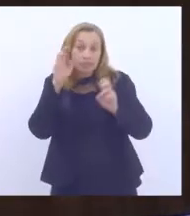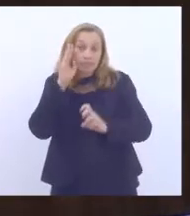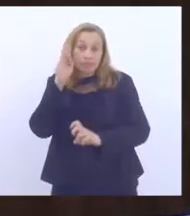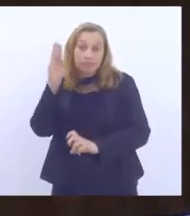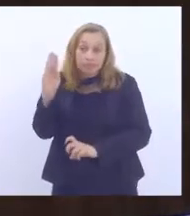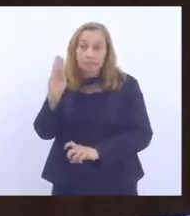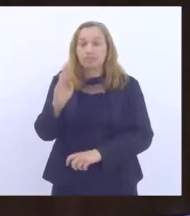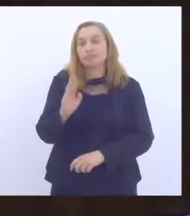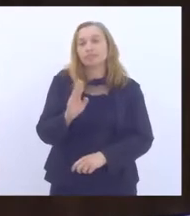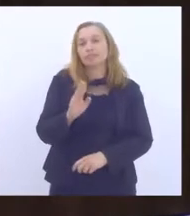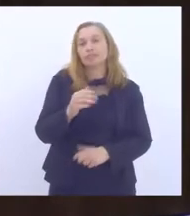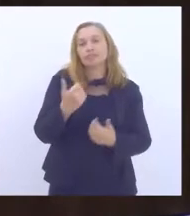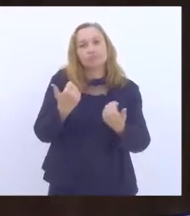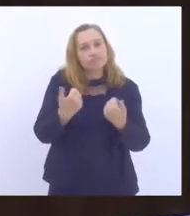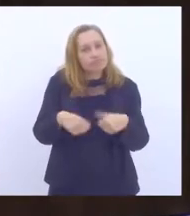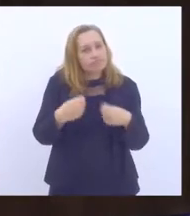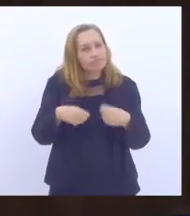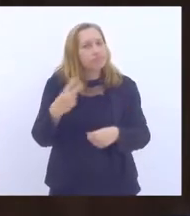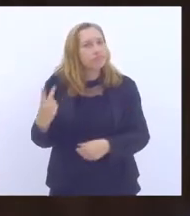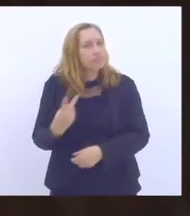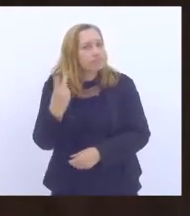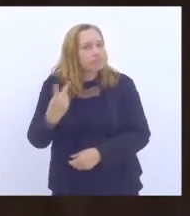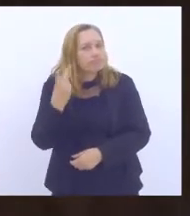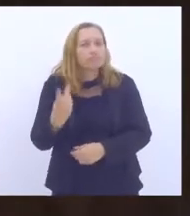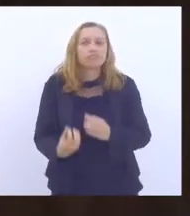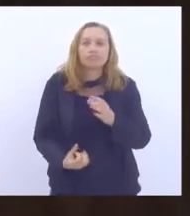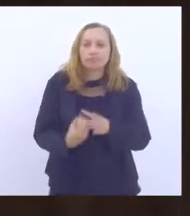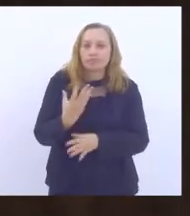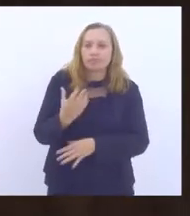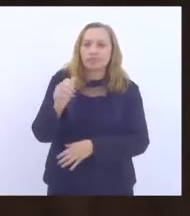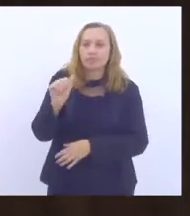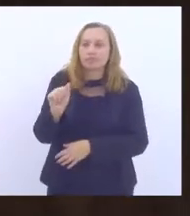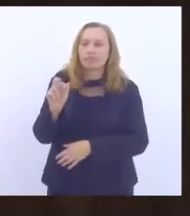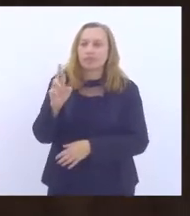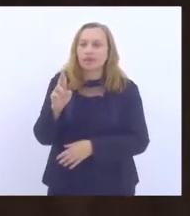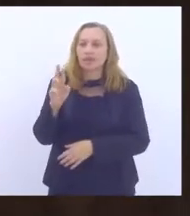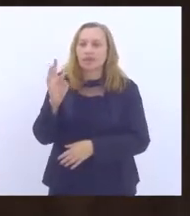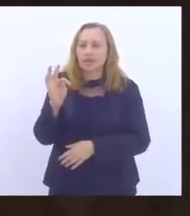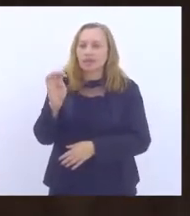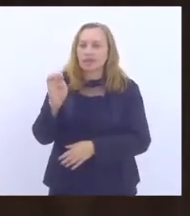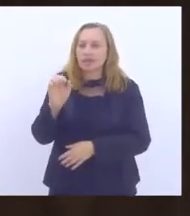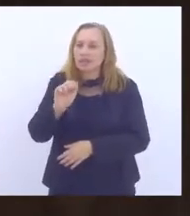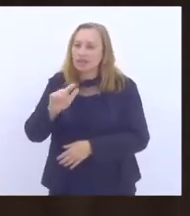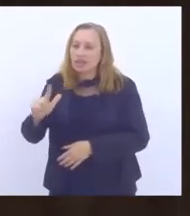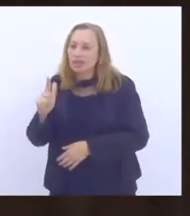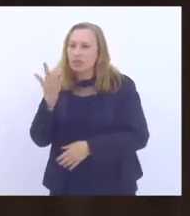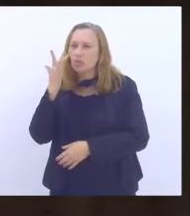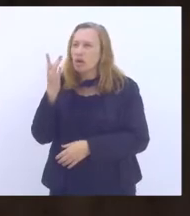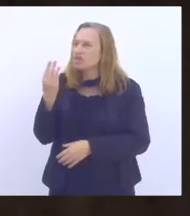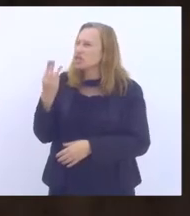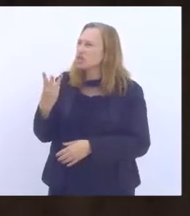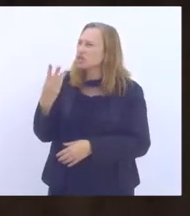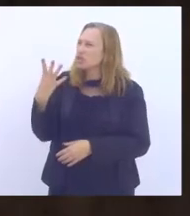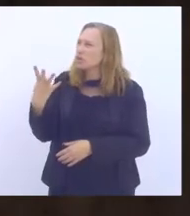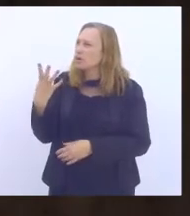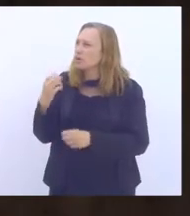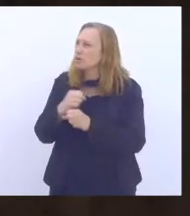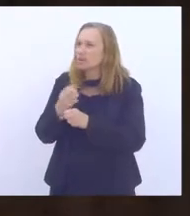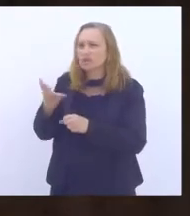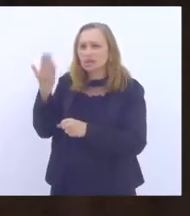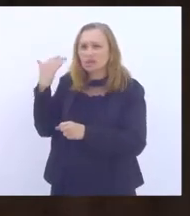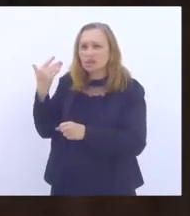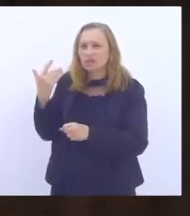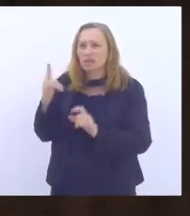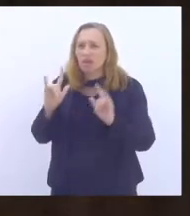fundamental a gente precisa valorizar a produção artesanal a gente teve se eu não me engano há três ou quatro anos atrás de um episódio no